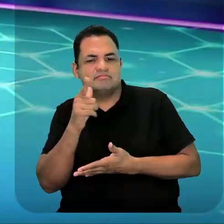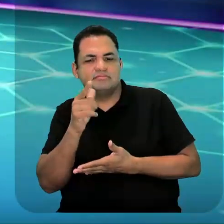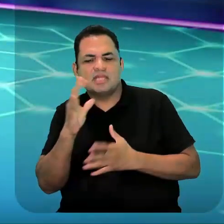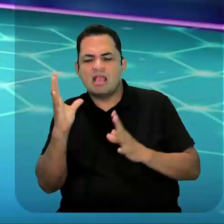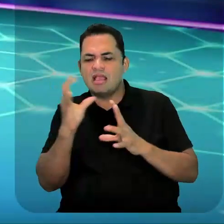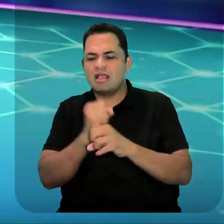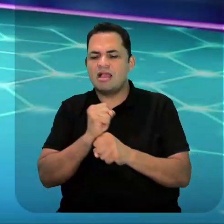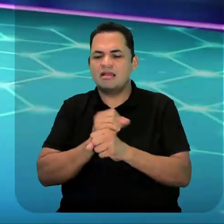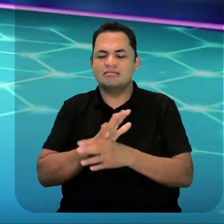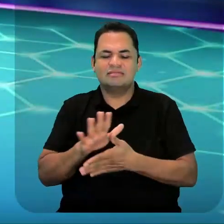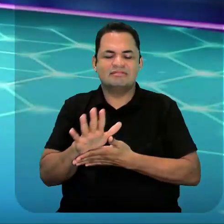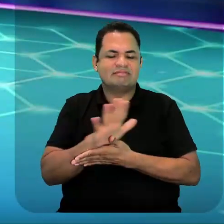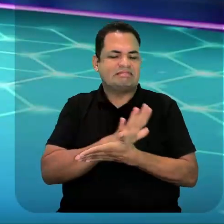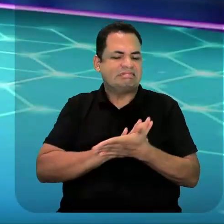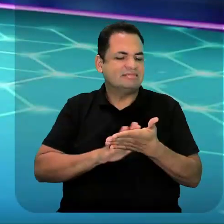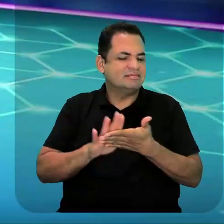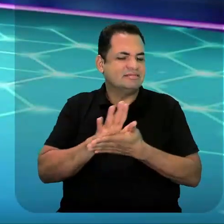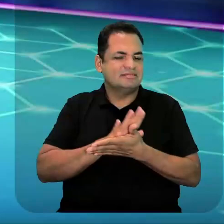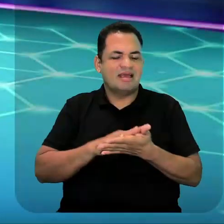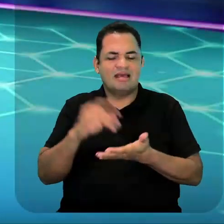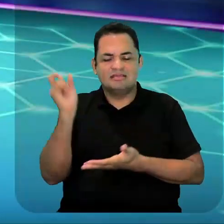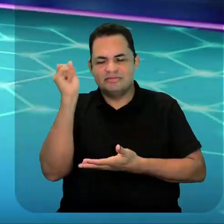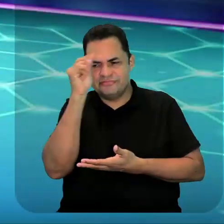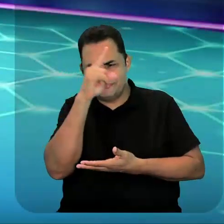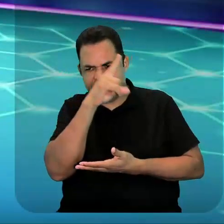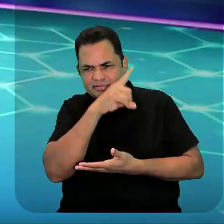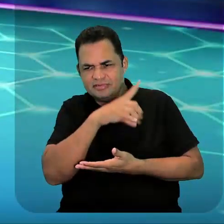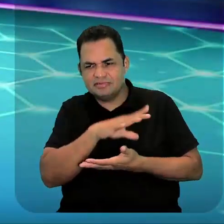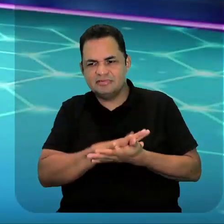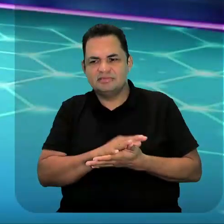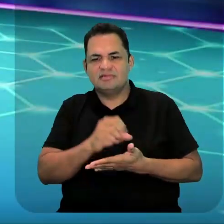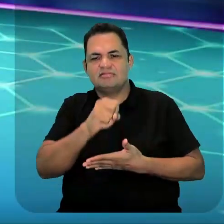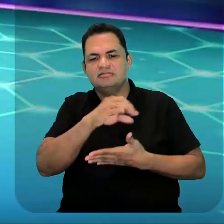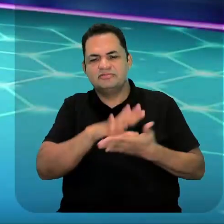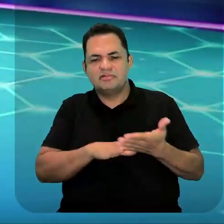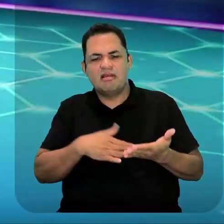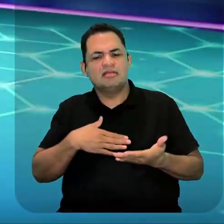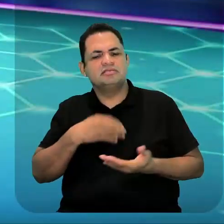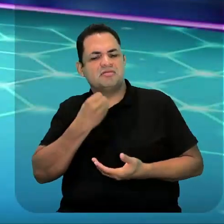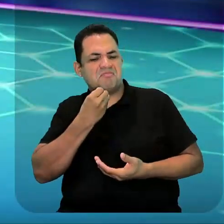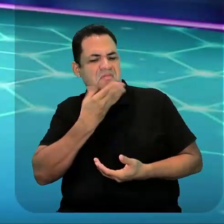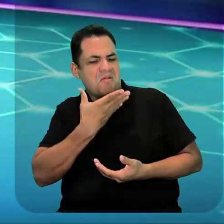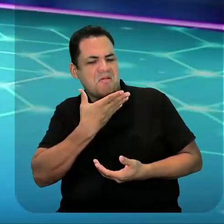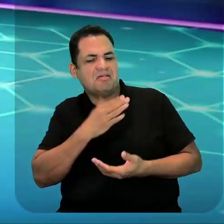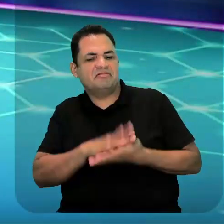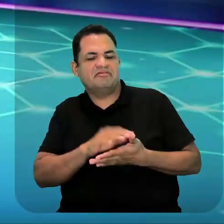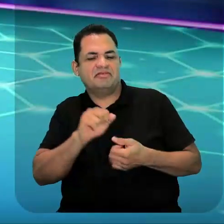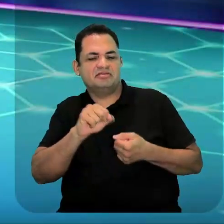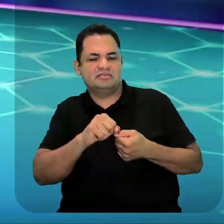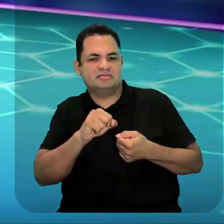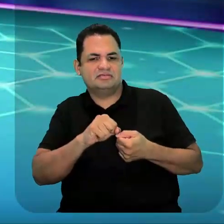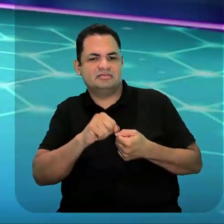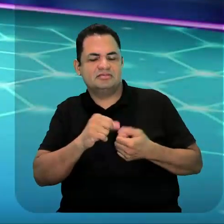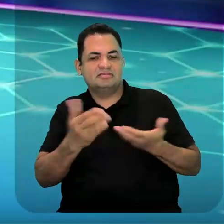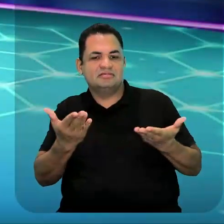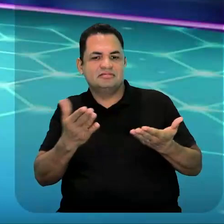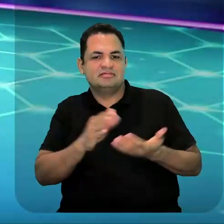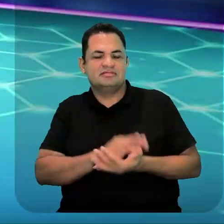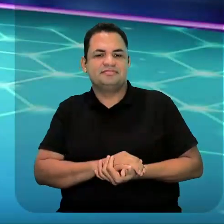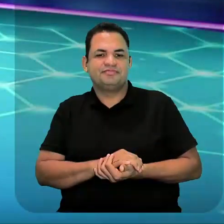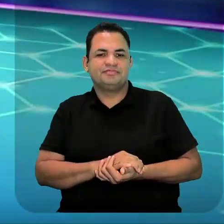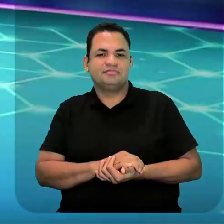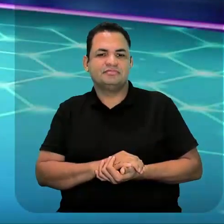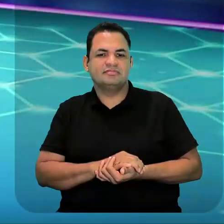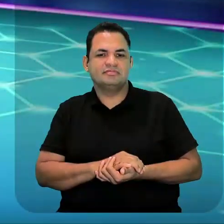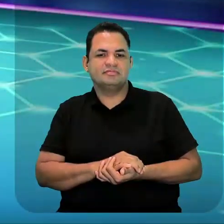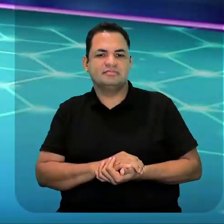cálculo, não teve nada de muito difícil. Foi uma atividade gostosa para fazer, não foi? Em todo caso,